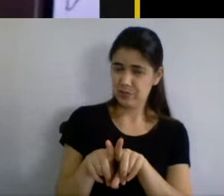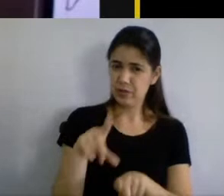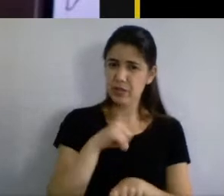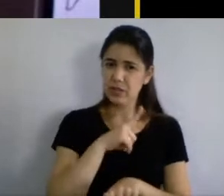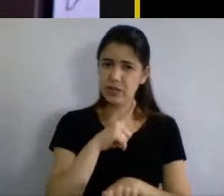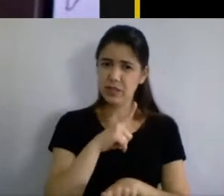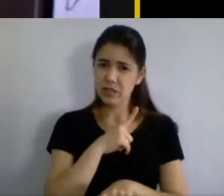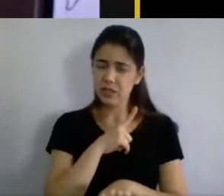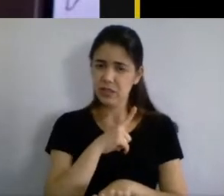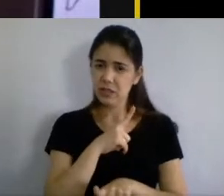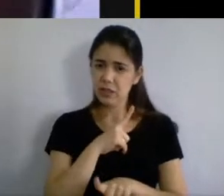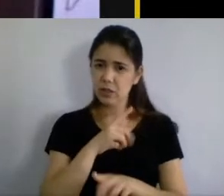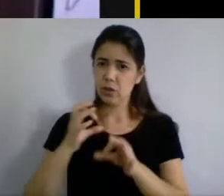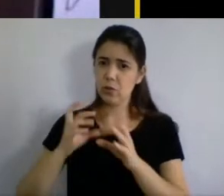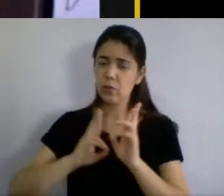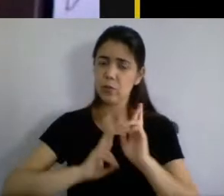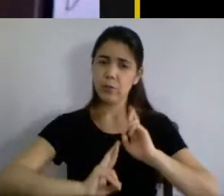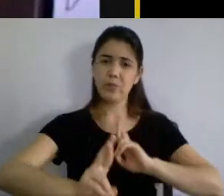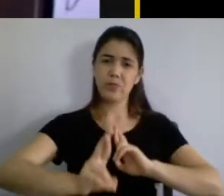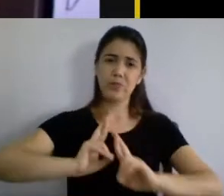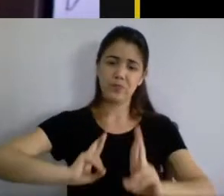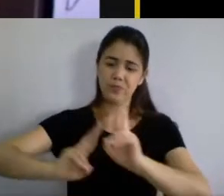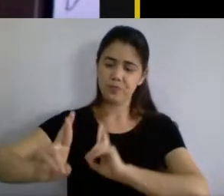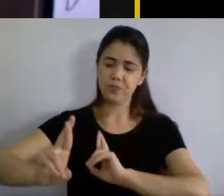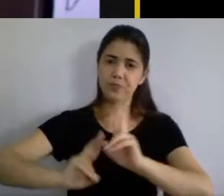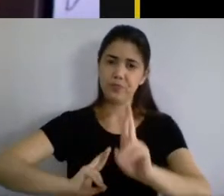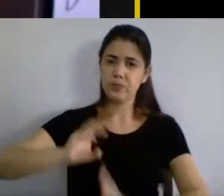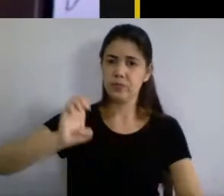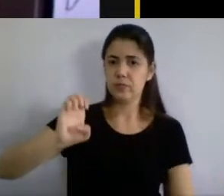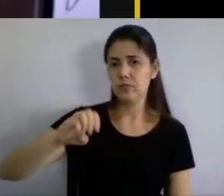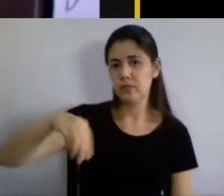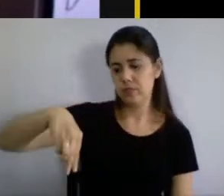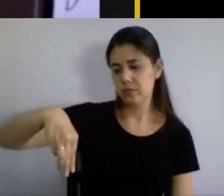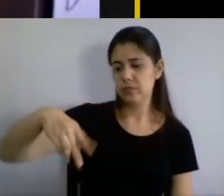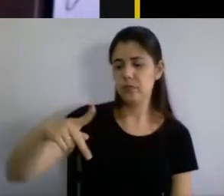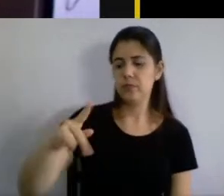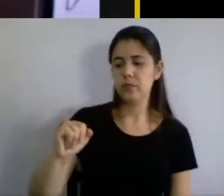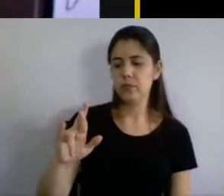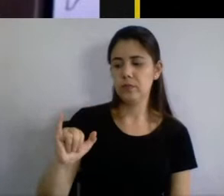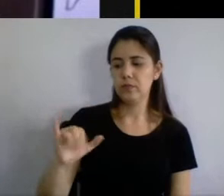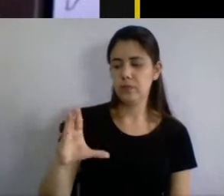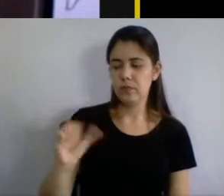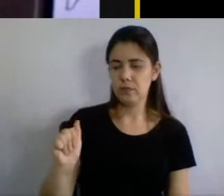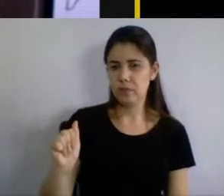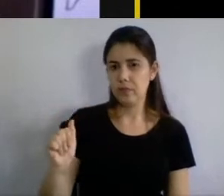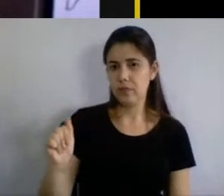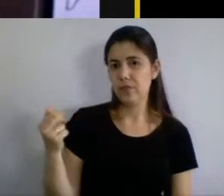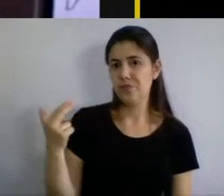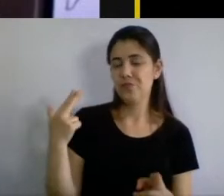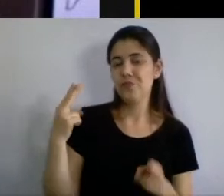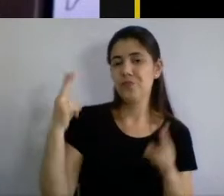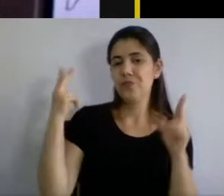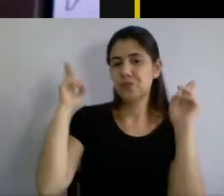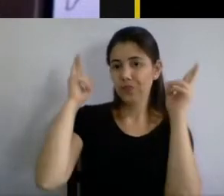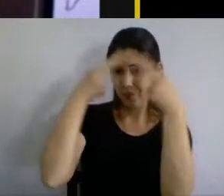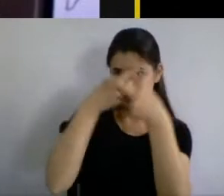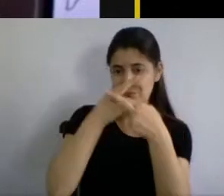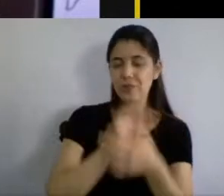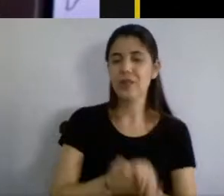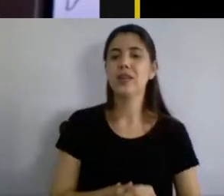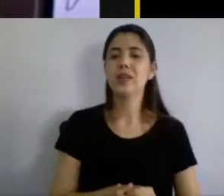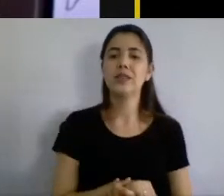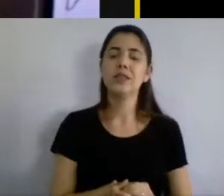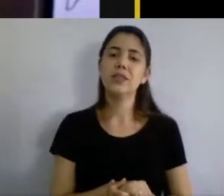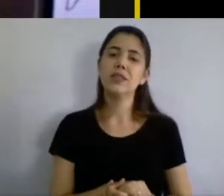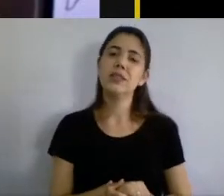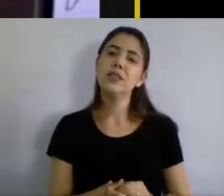em grego, epi é em cima, deicte, o que se mostra, epideicticon, aquilo